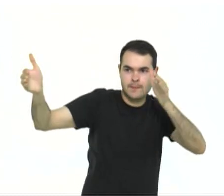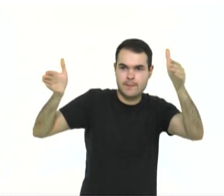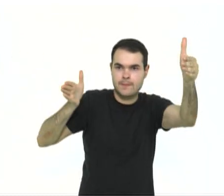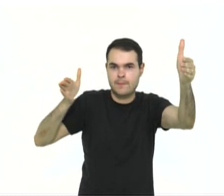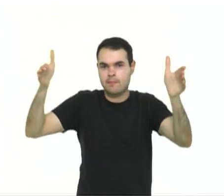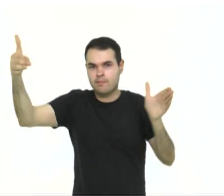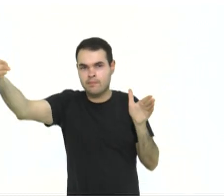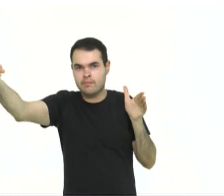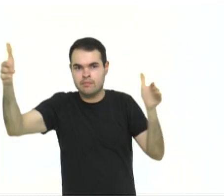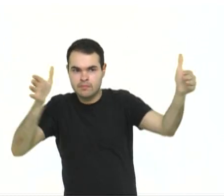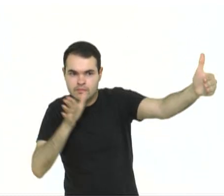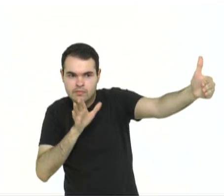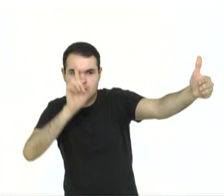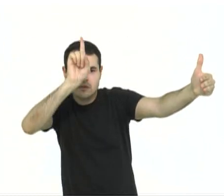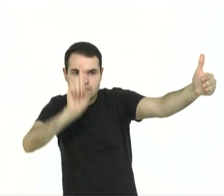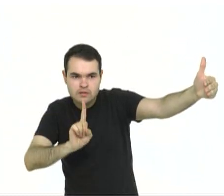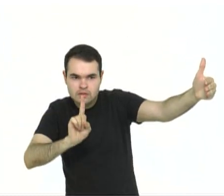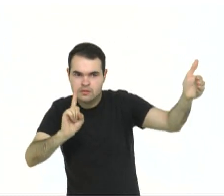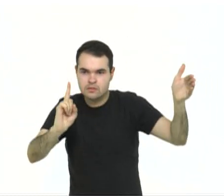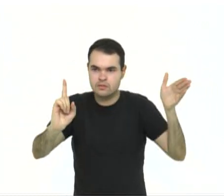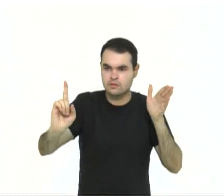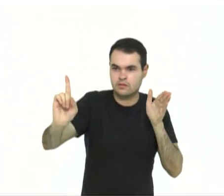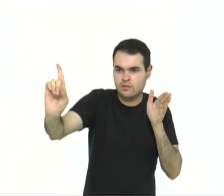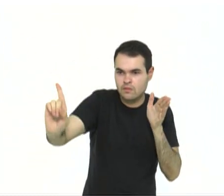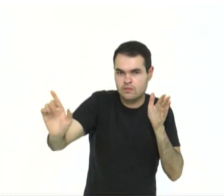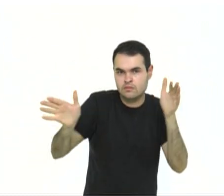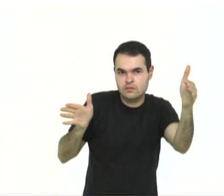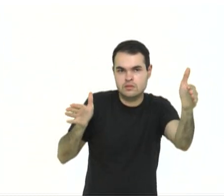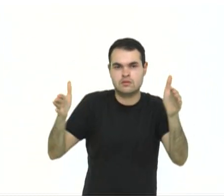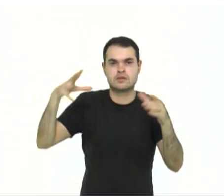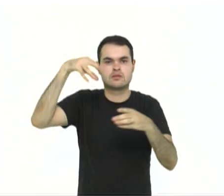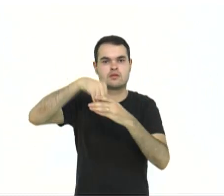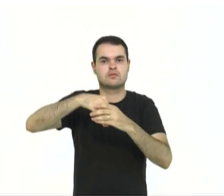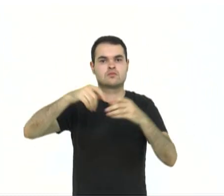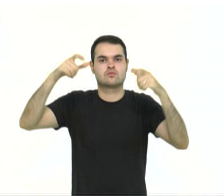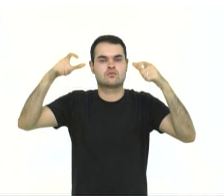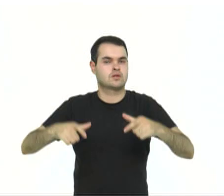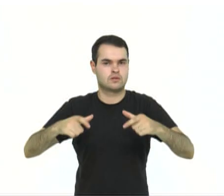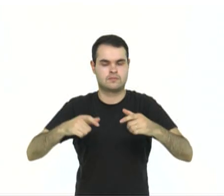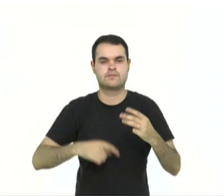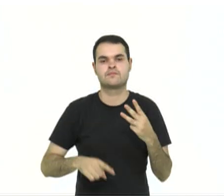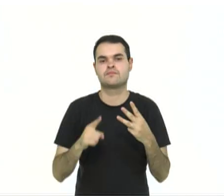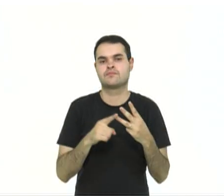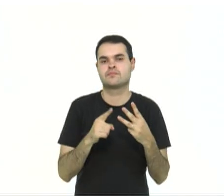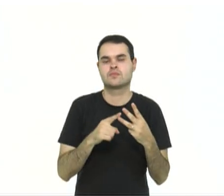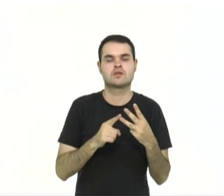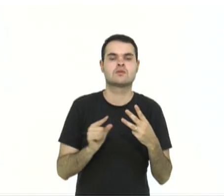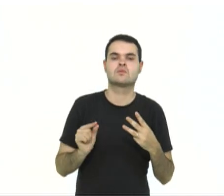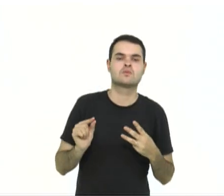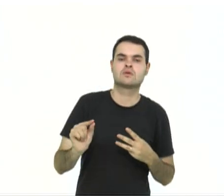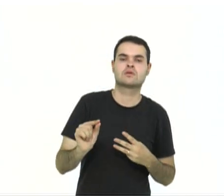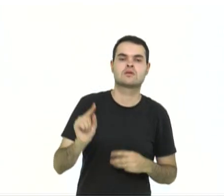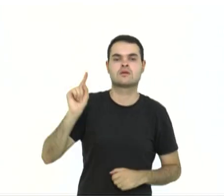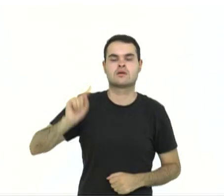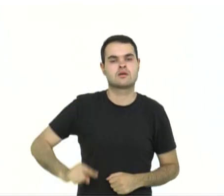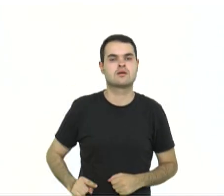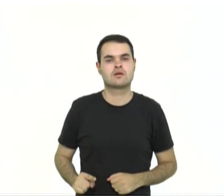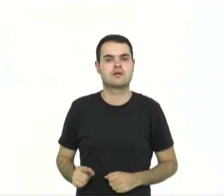gente construiu, ele tem que estar inserido dentro de um cenário, né? E outra coisa